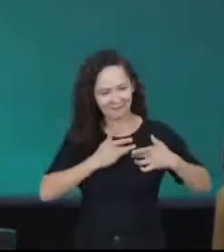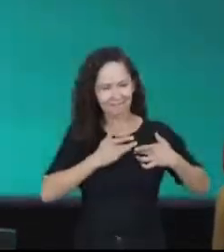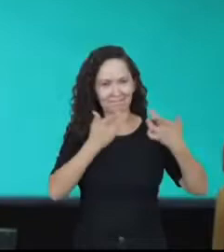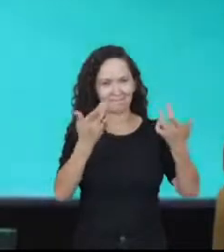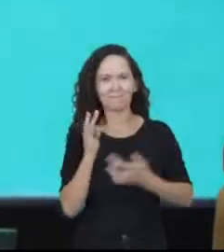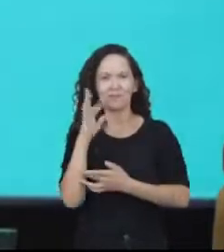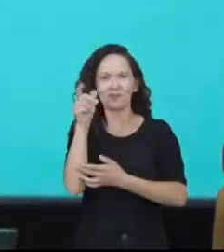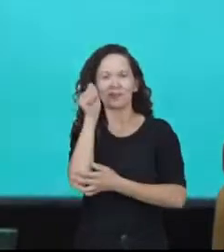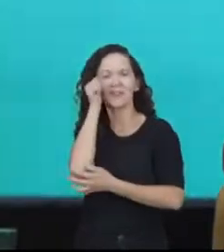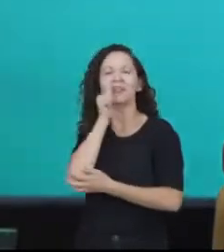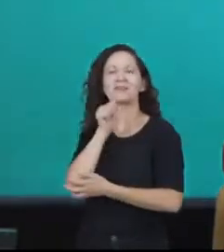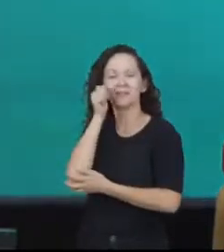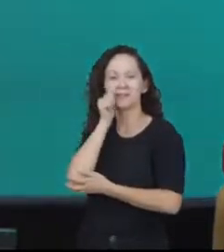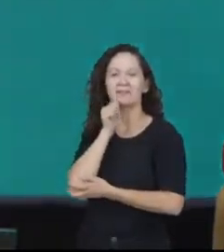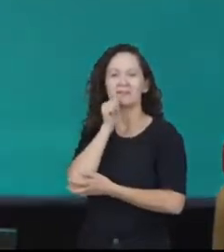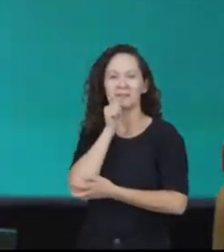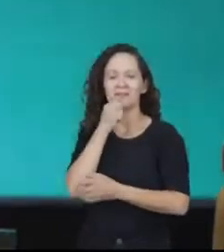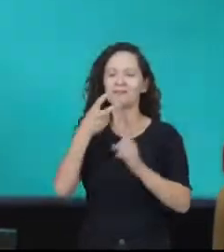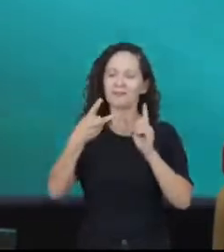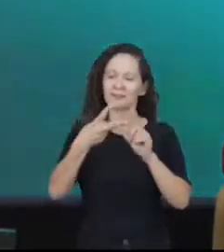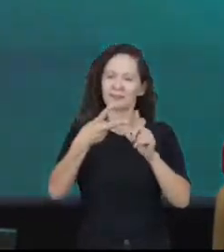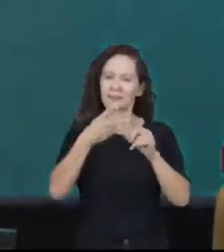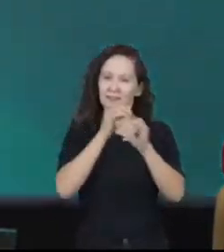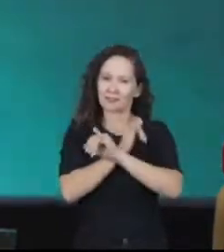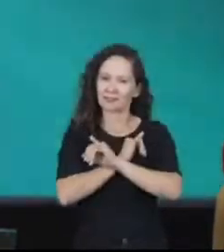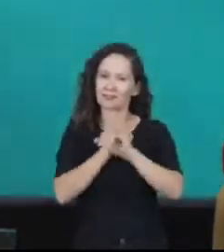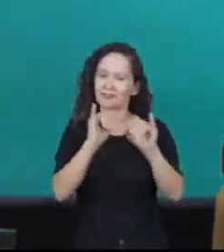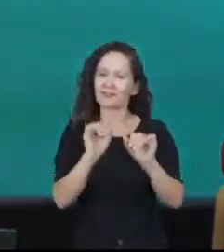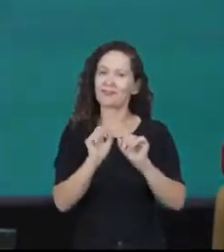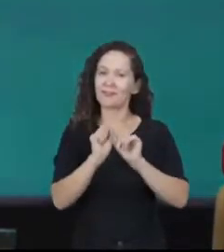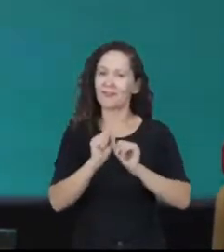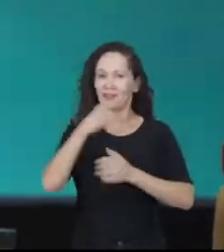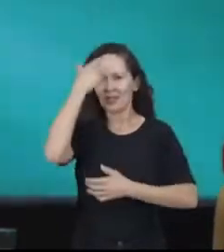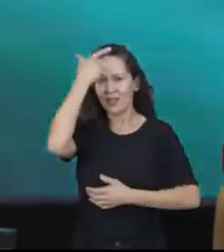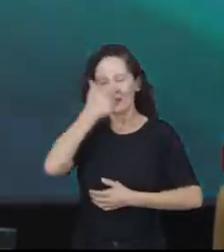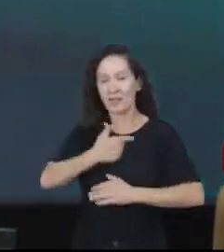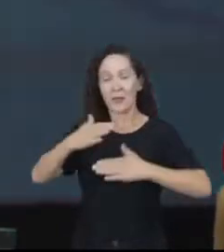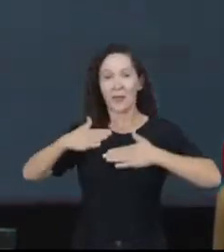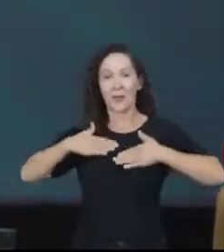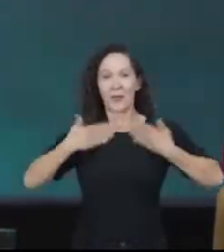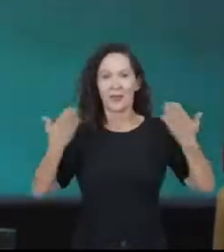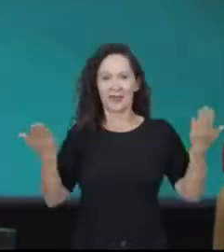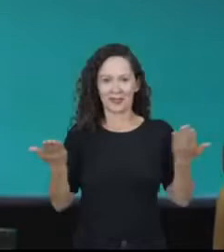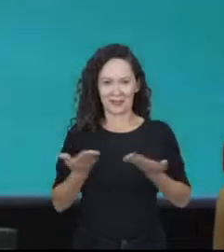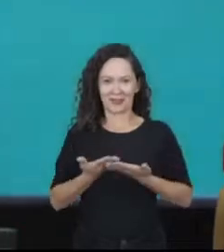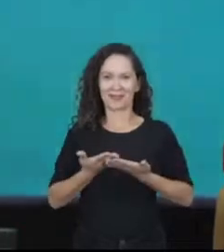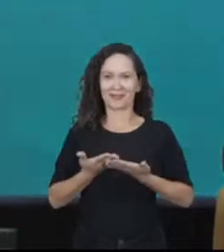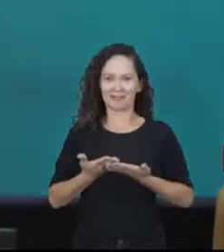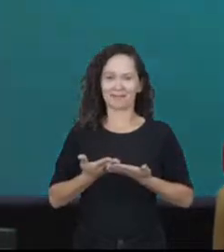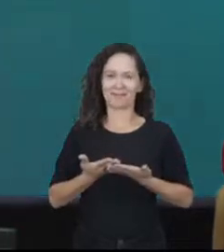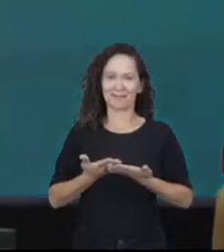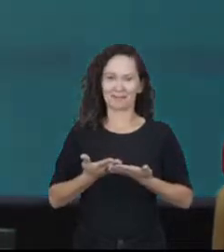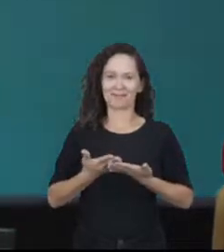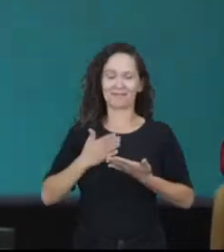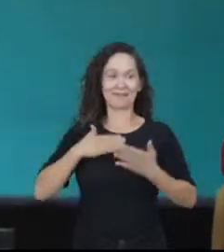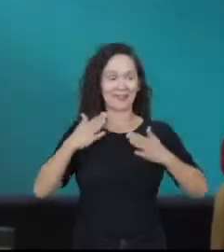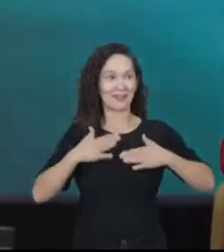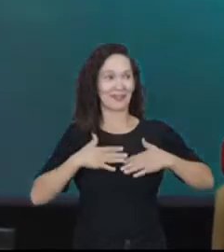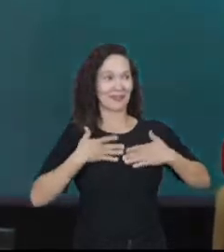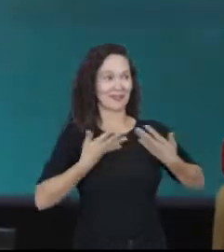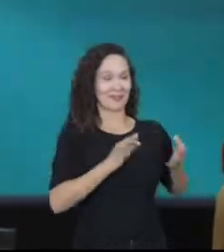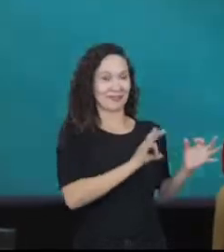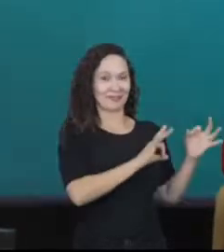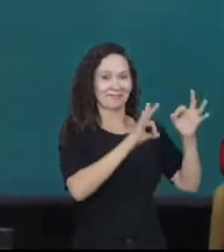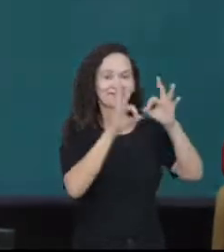A segunda, dizer que eu fui surpreendido aqui. Eu fui surpreendido,